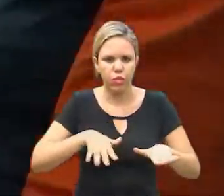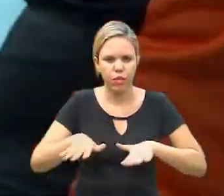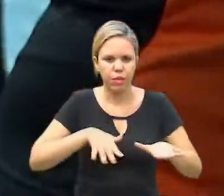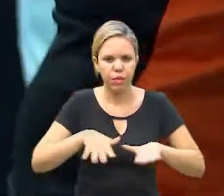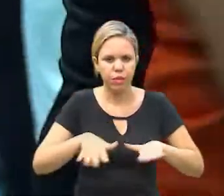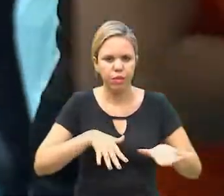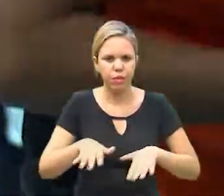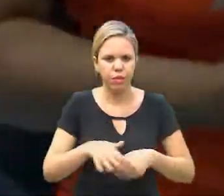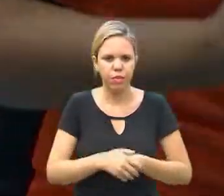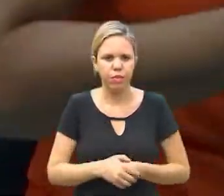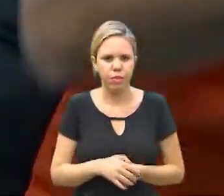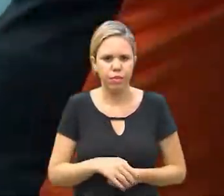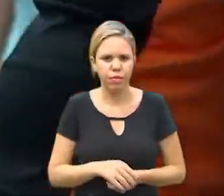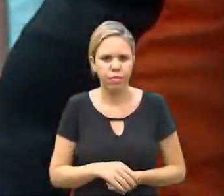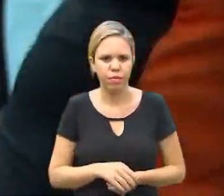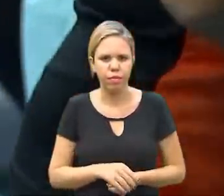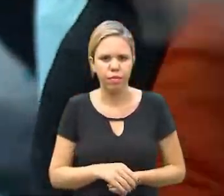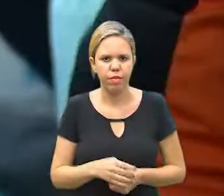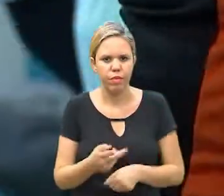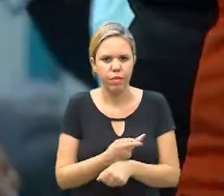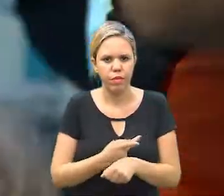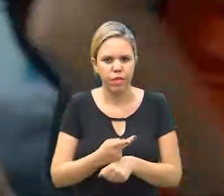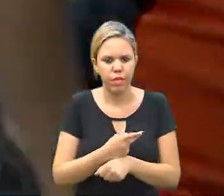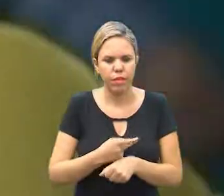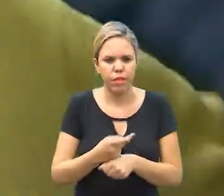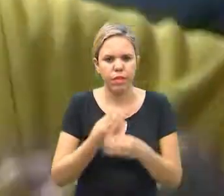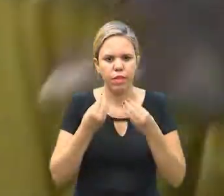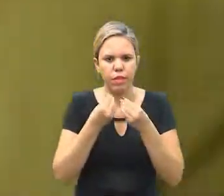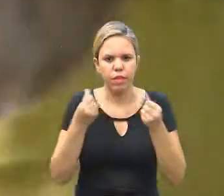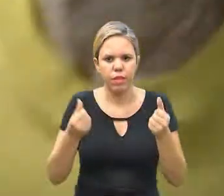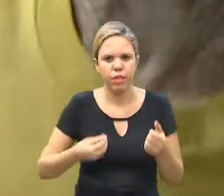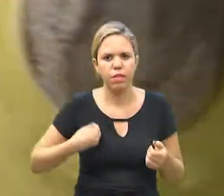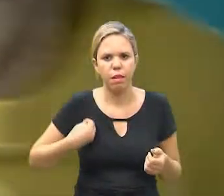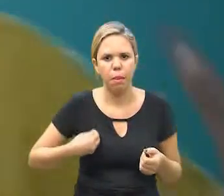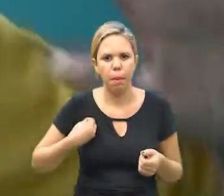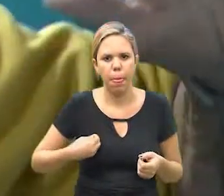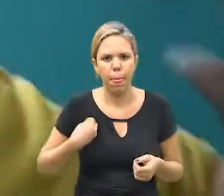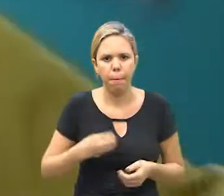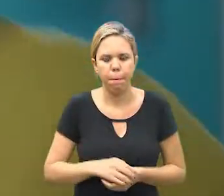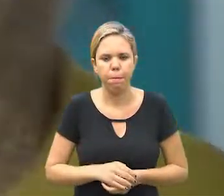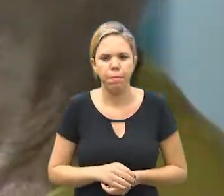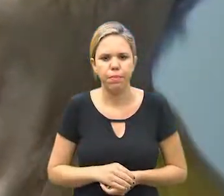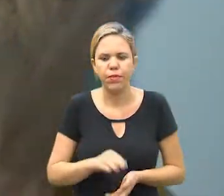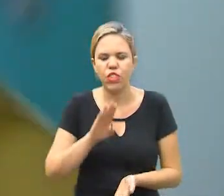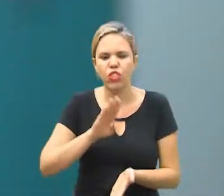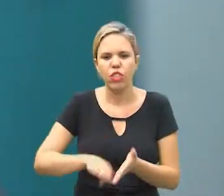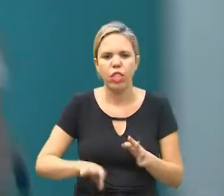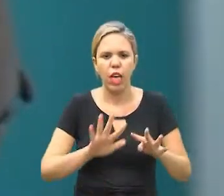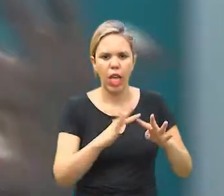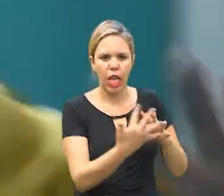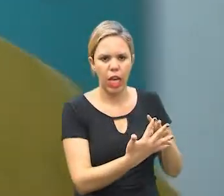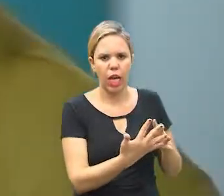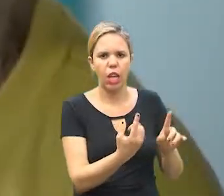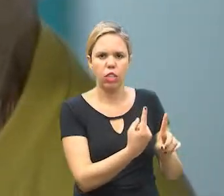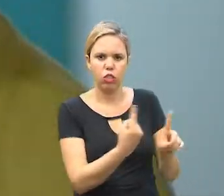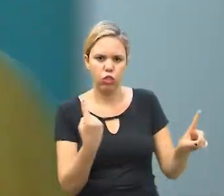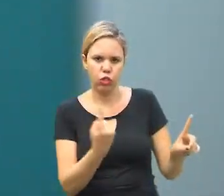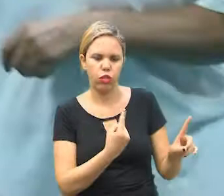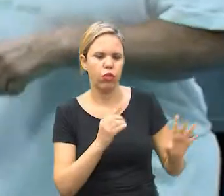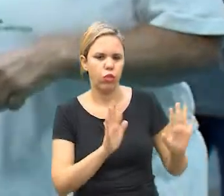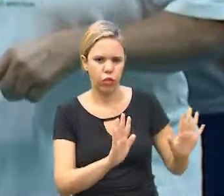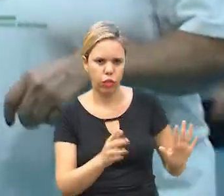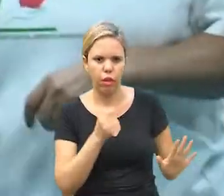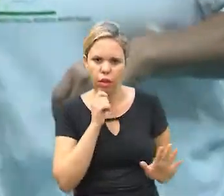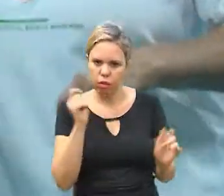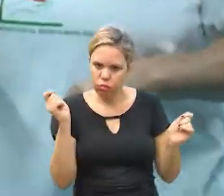Vera? Nós procuramos dar qualidade de vida, retirá-los do isolamento social e mostrar que